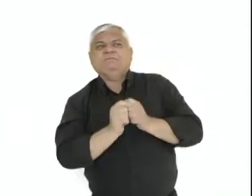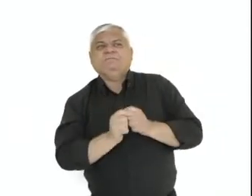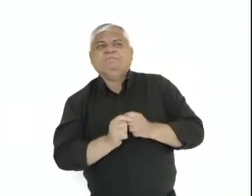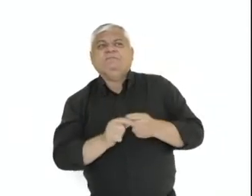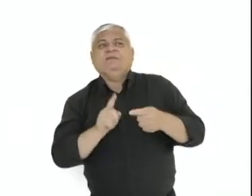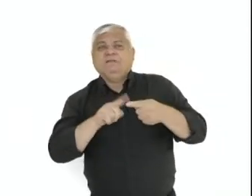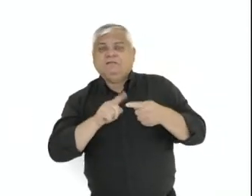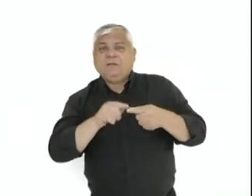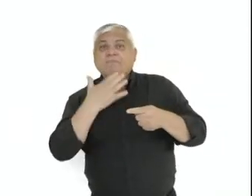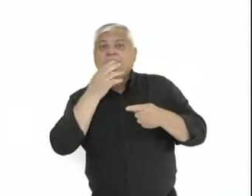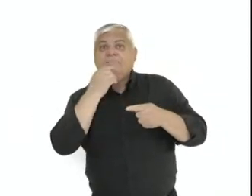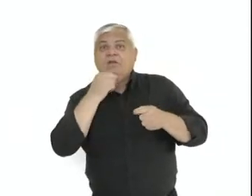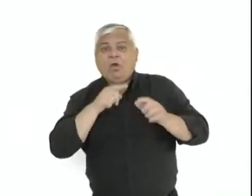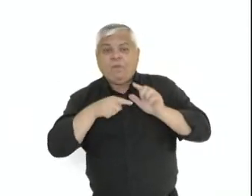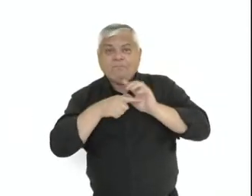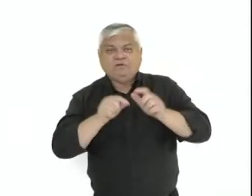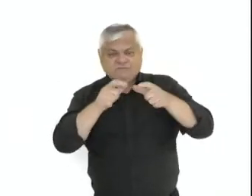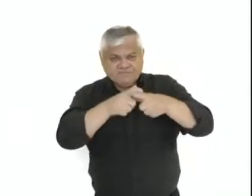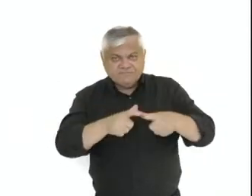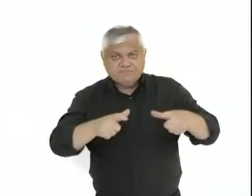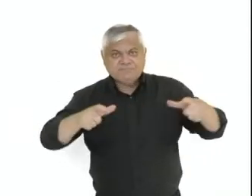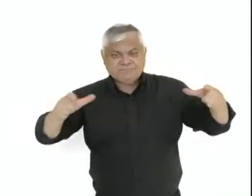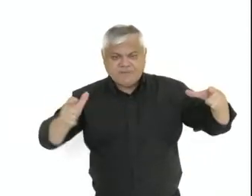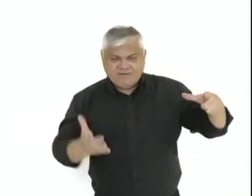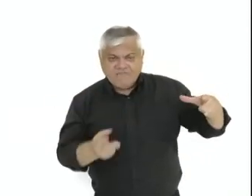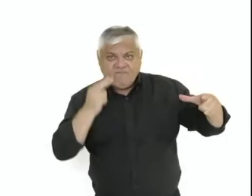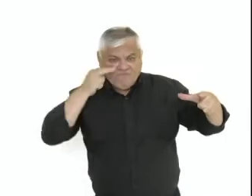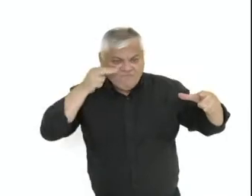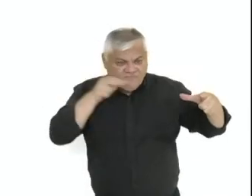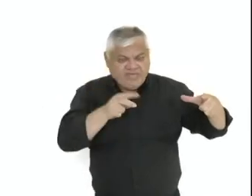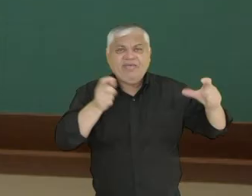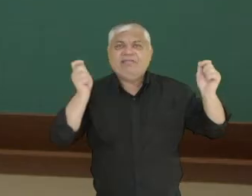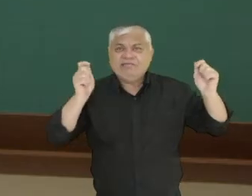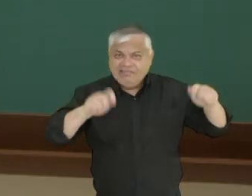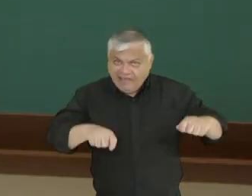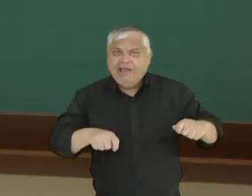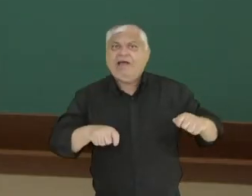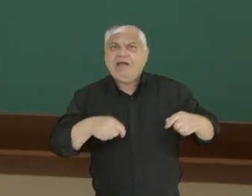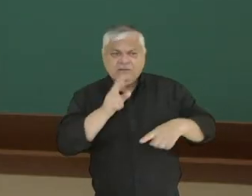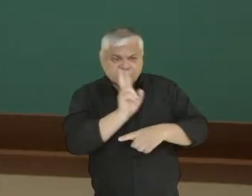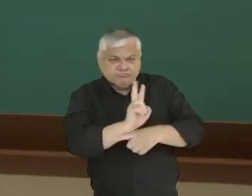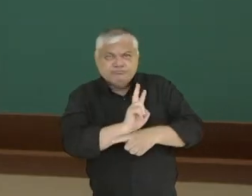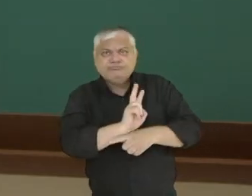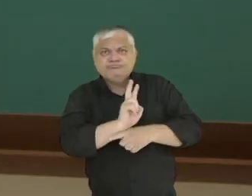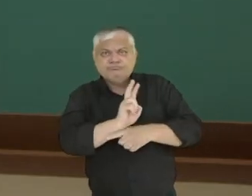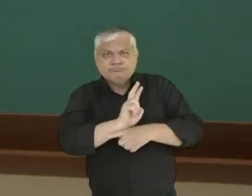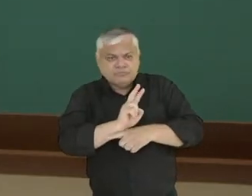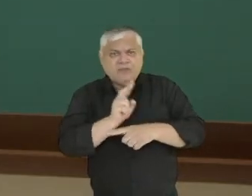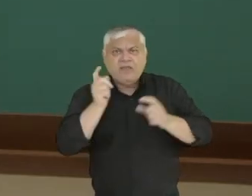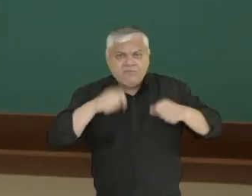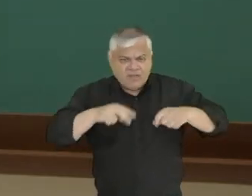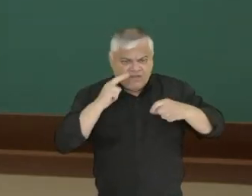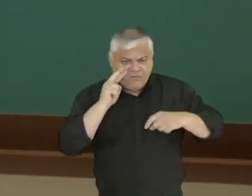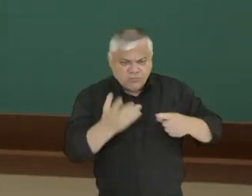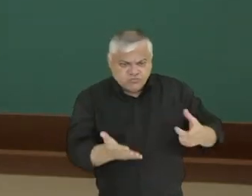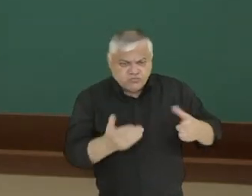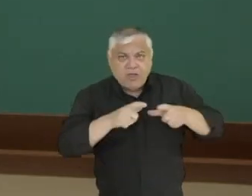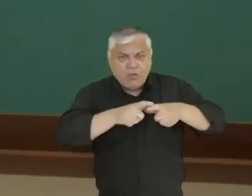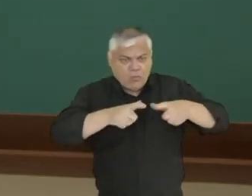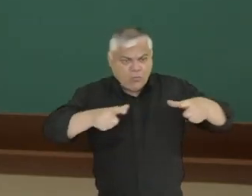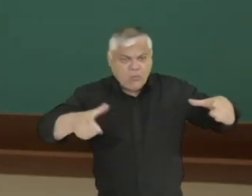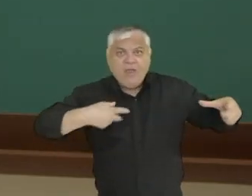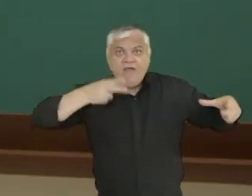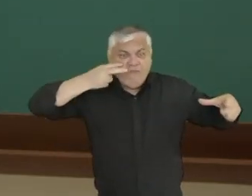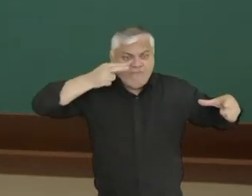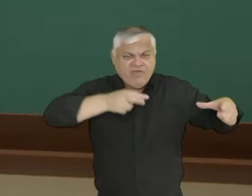representação espacial da área monitorada. Então a gente vai ter uma área monitorada bastante grande, a gente consegue ver uma grande